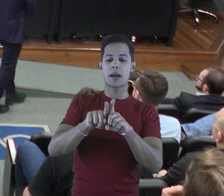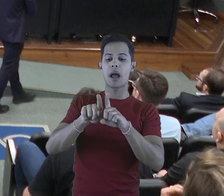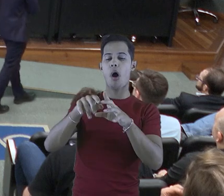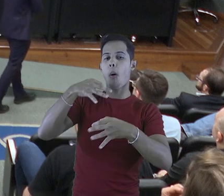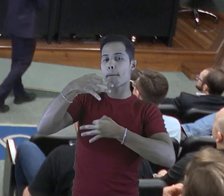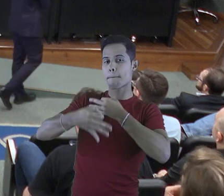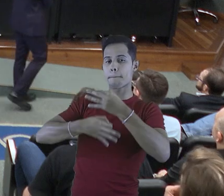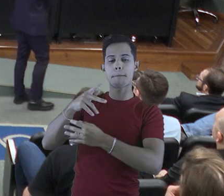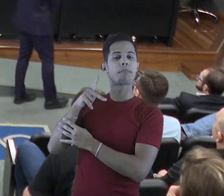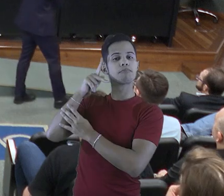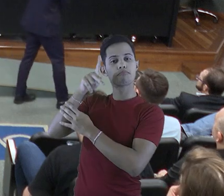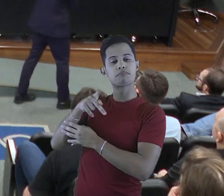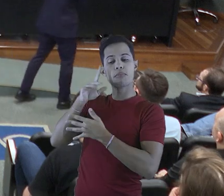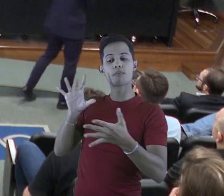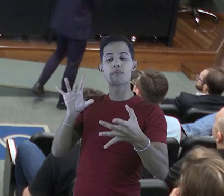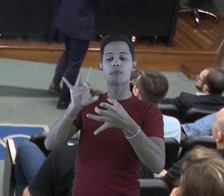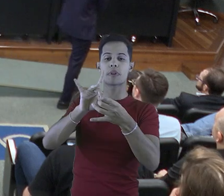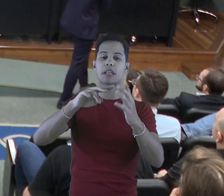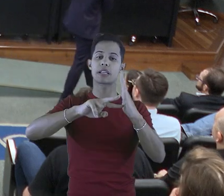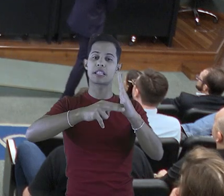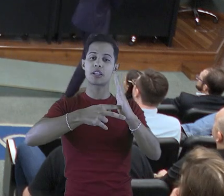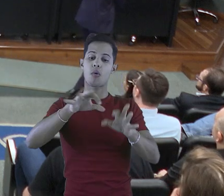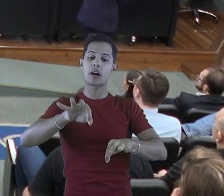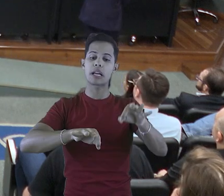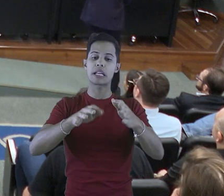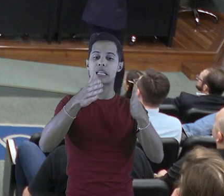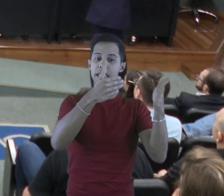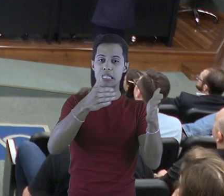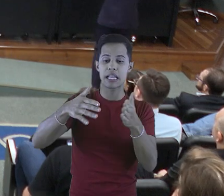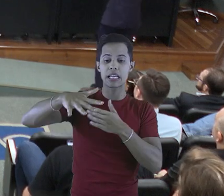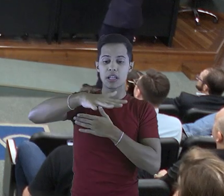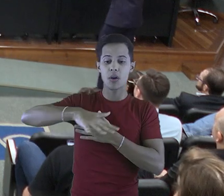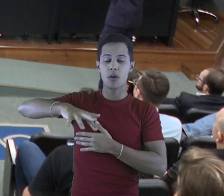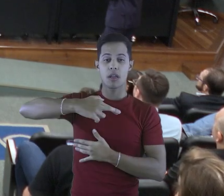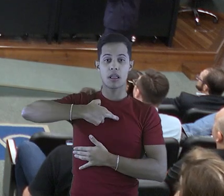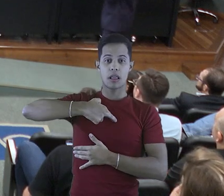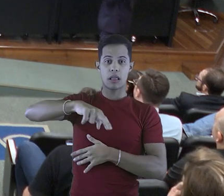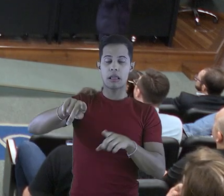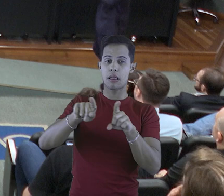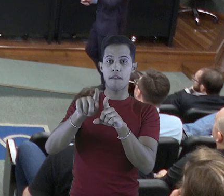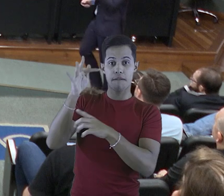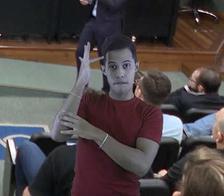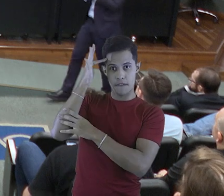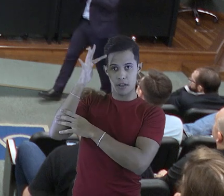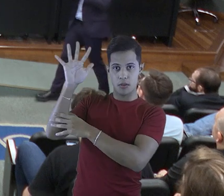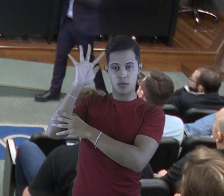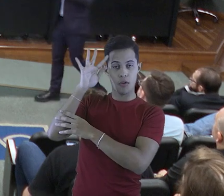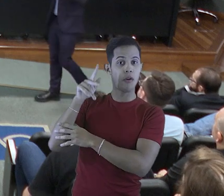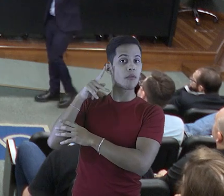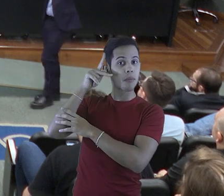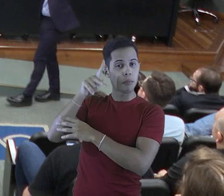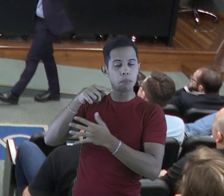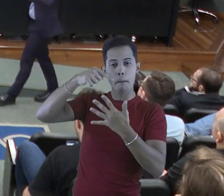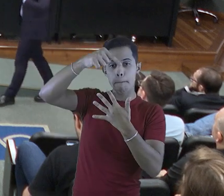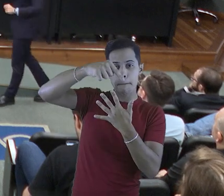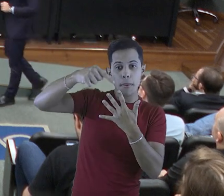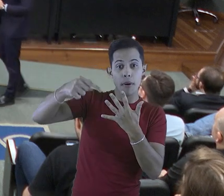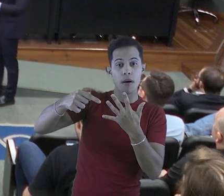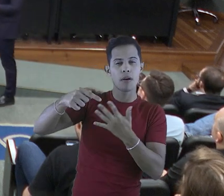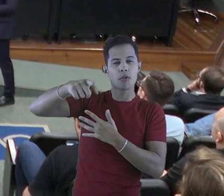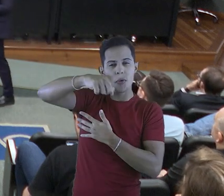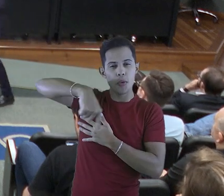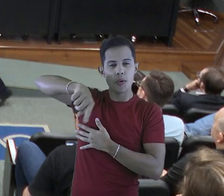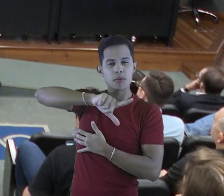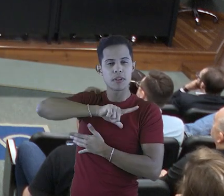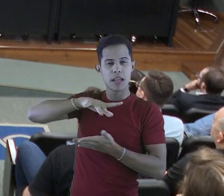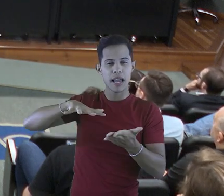opinião política, filiação a sindicato, organização de caráter religioso, filosófico ou político. Vocês têm cadastro aqui